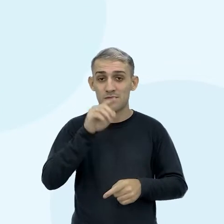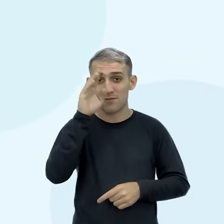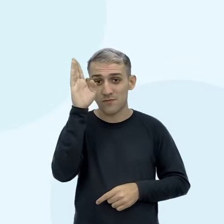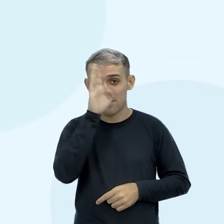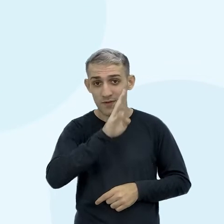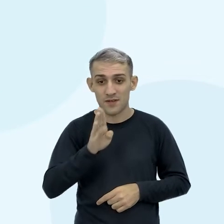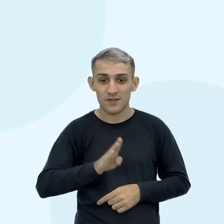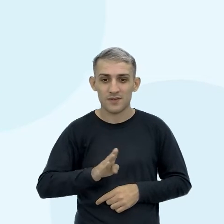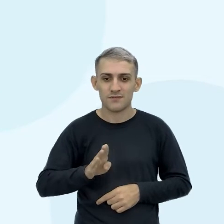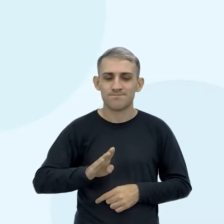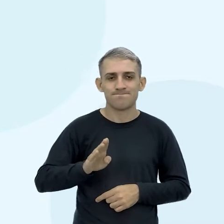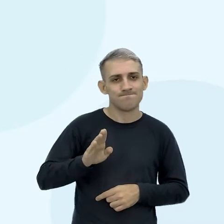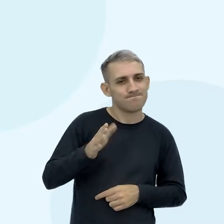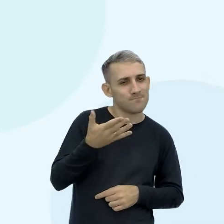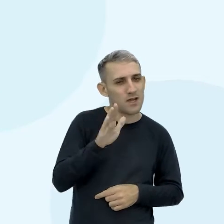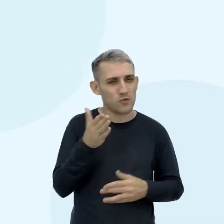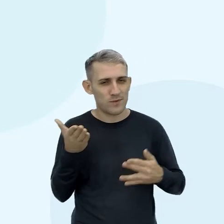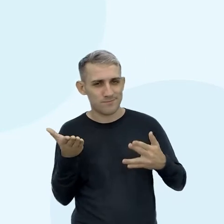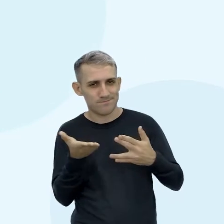ele tá no meio.